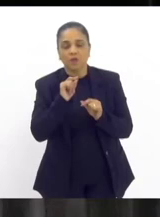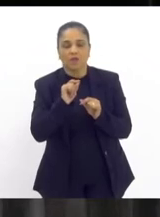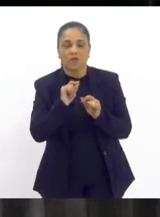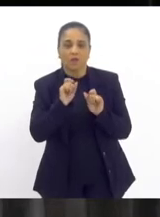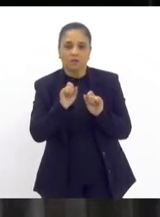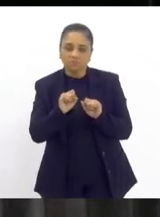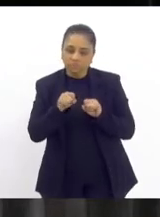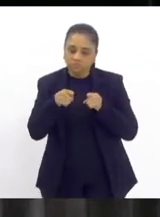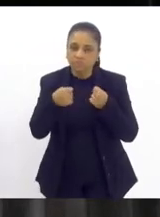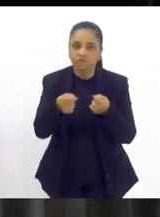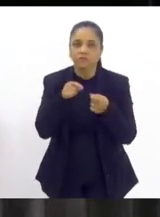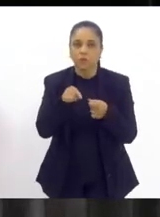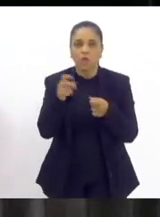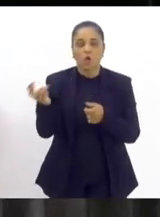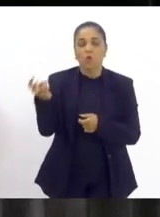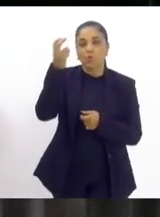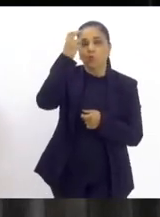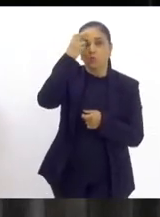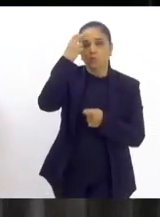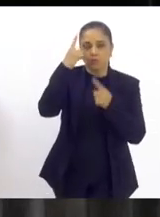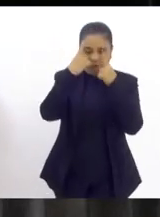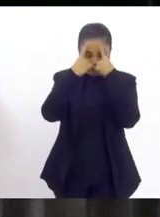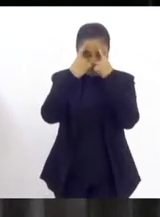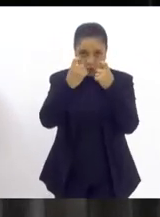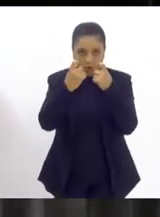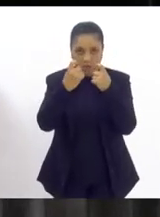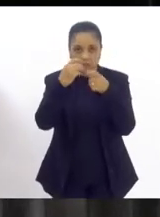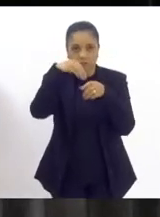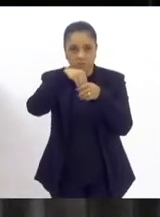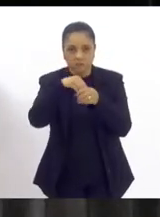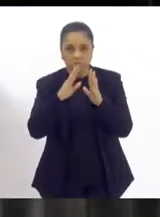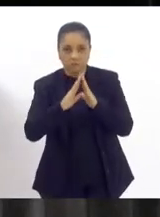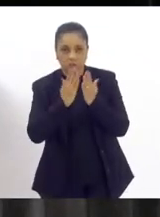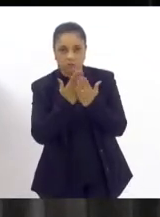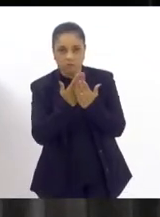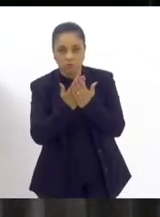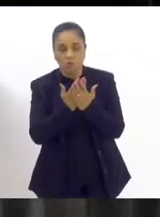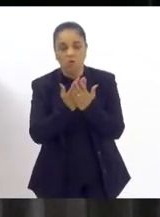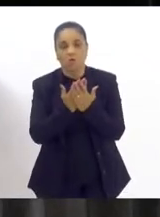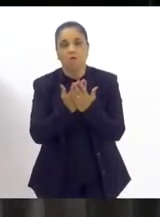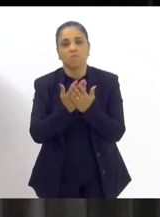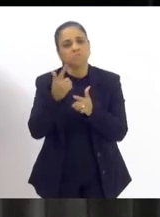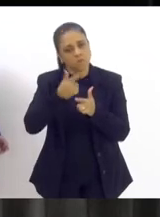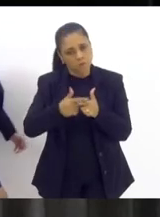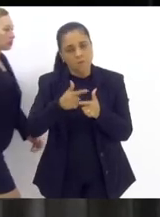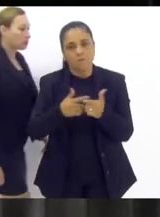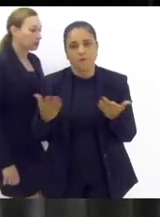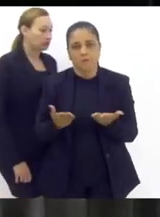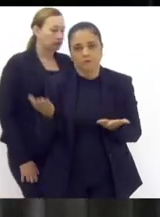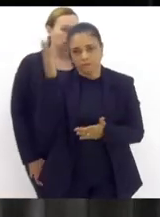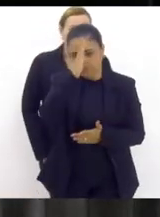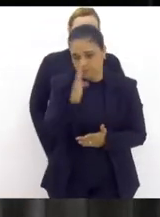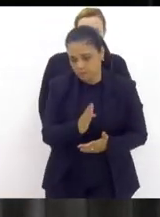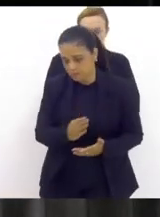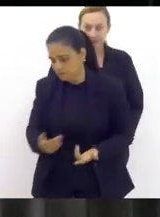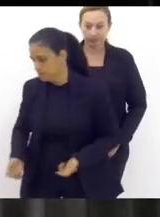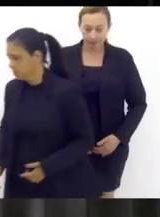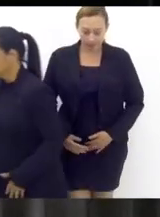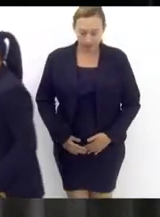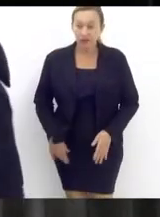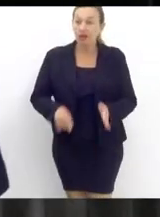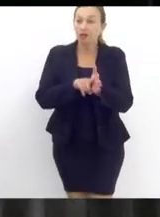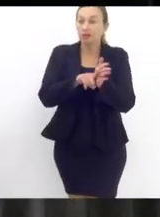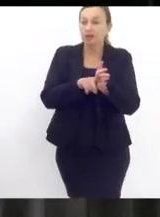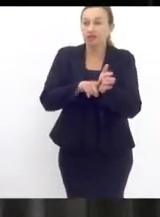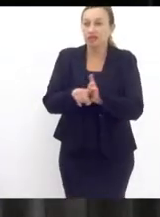integrado da cultura da violência nas escolas que é um grave problema que o Brasil vem enfrentando e uma pesquisa do comitê Paulista